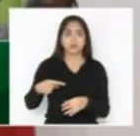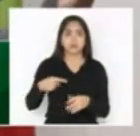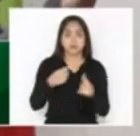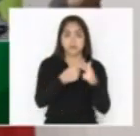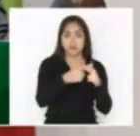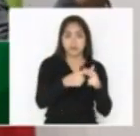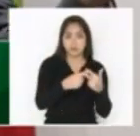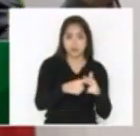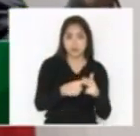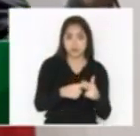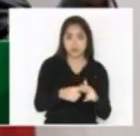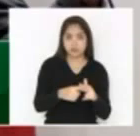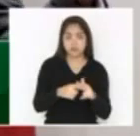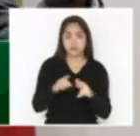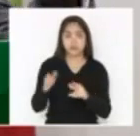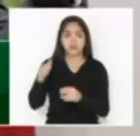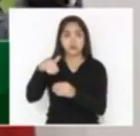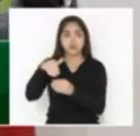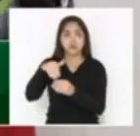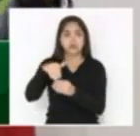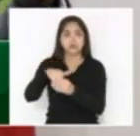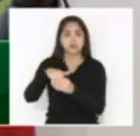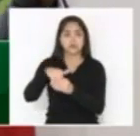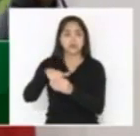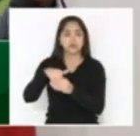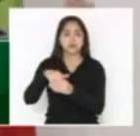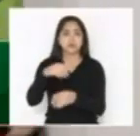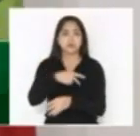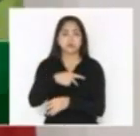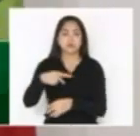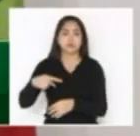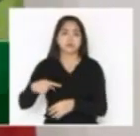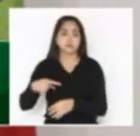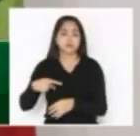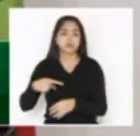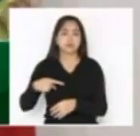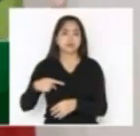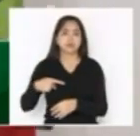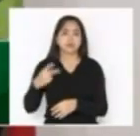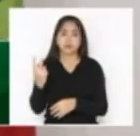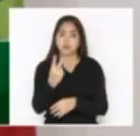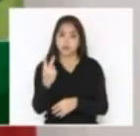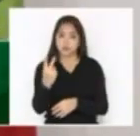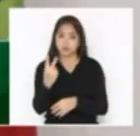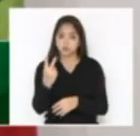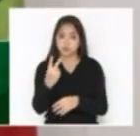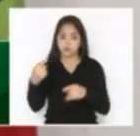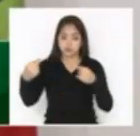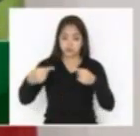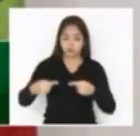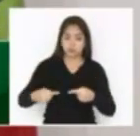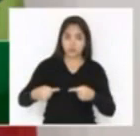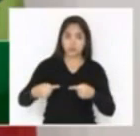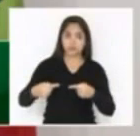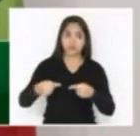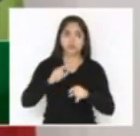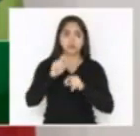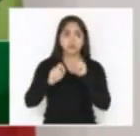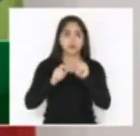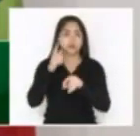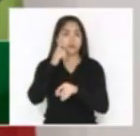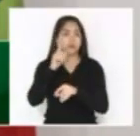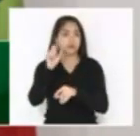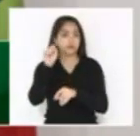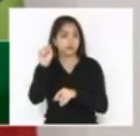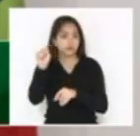o deputado, aliás, o pastor Nilton dos Santos. Os dois estão competindo para ver quem vai ser